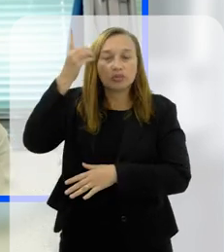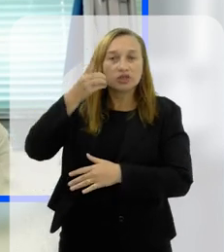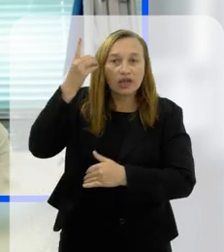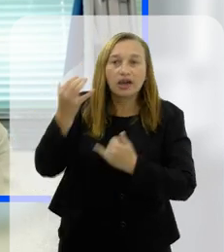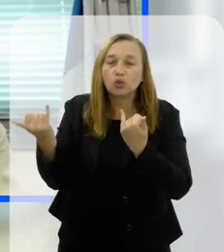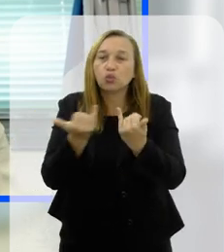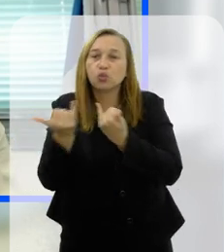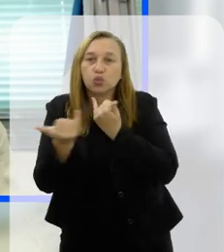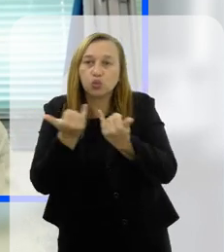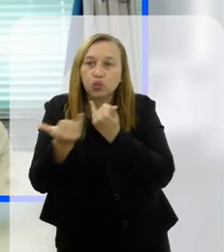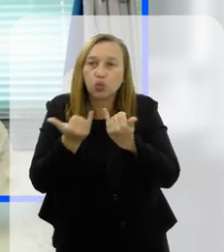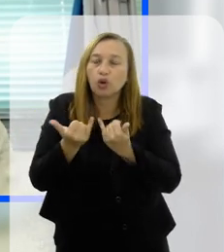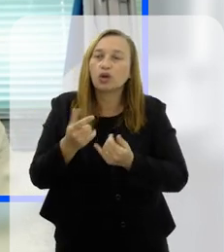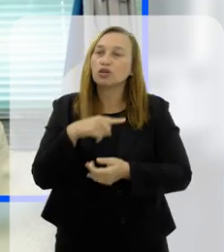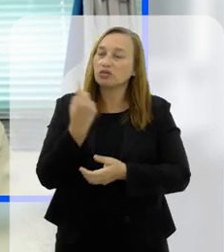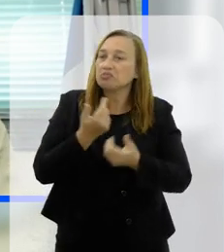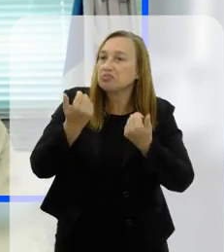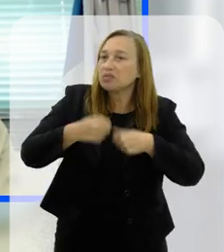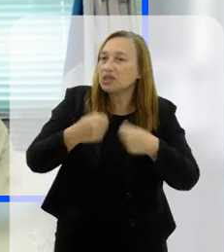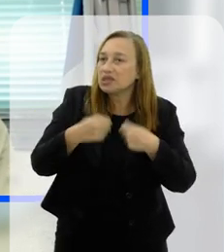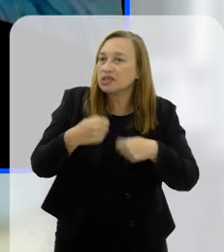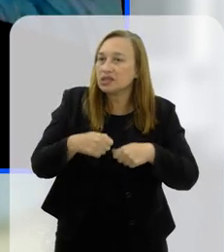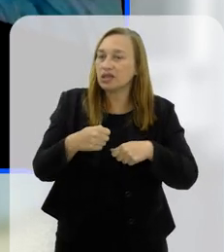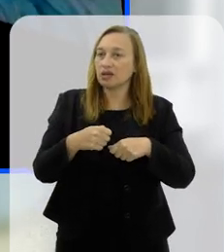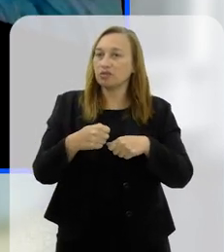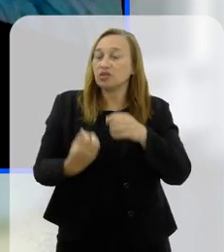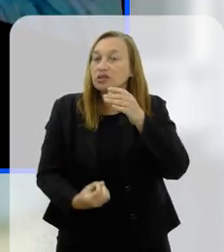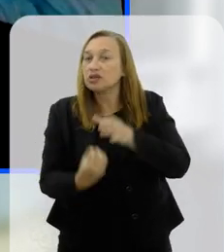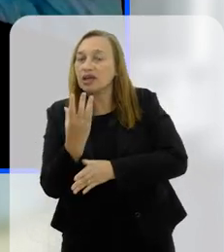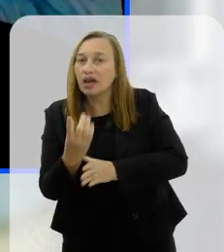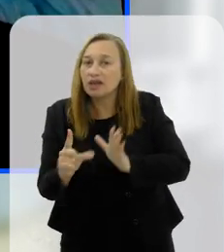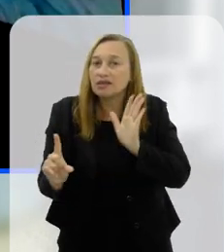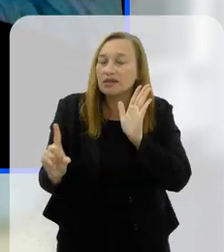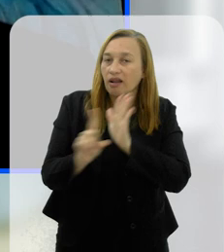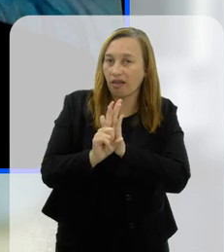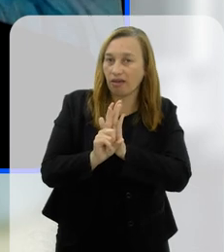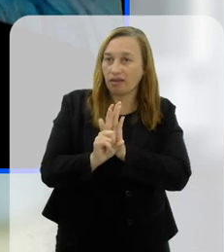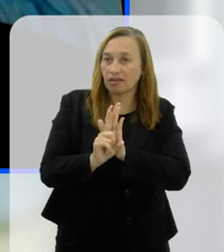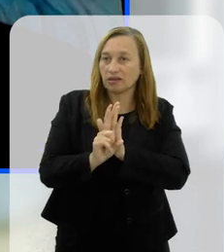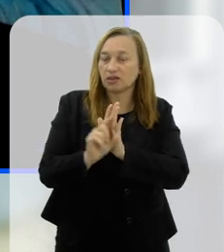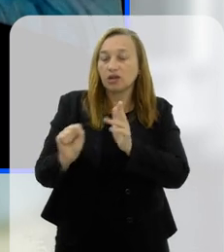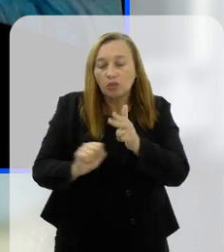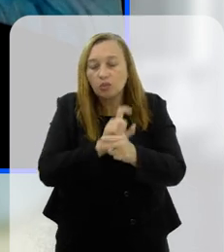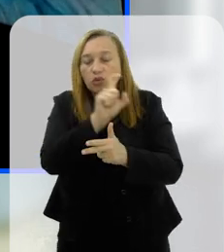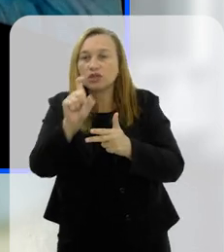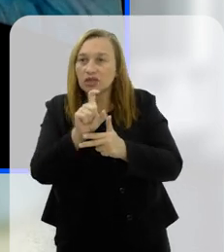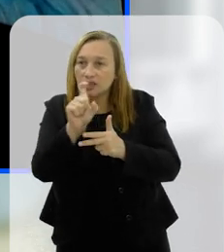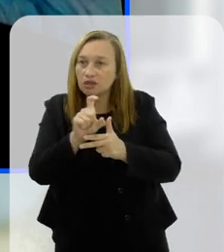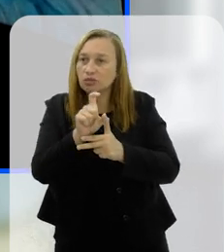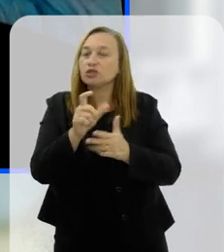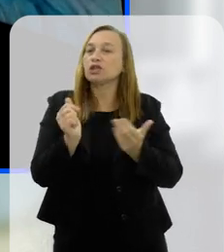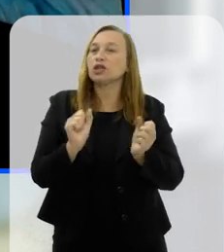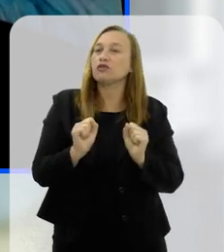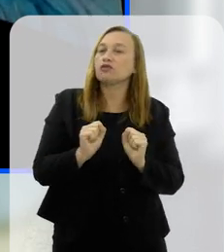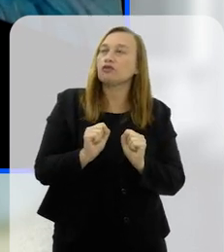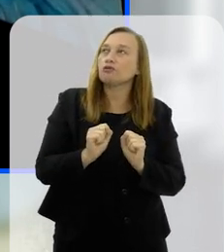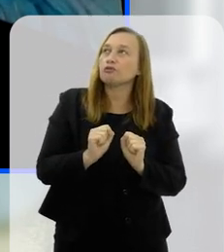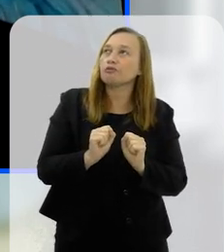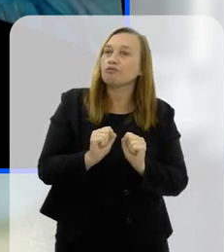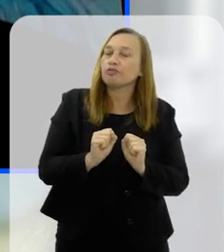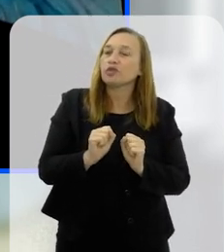mais nós precisamos eh efetivar né Essas leis que que o poder executivo